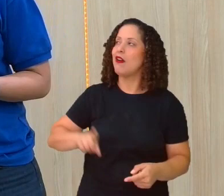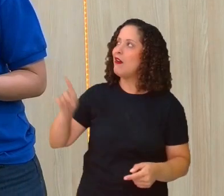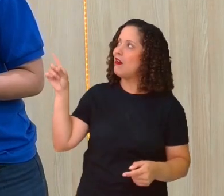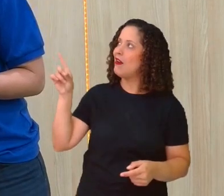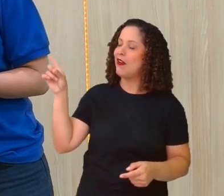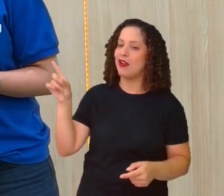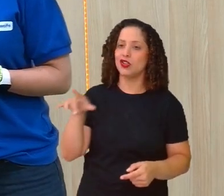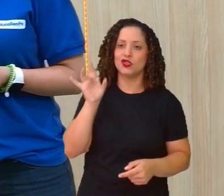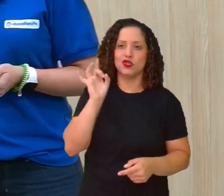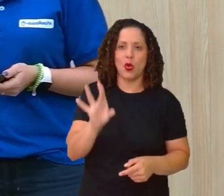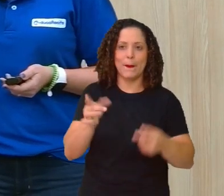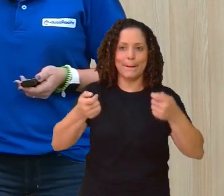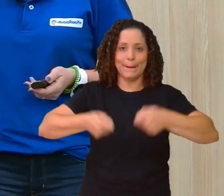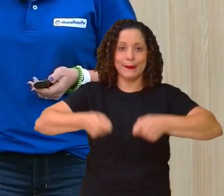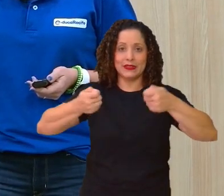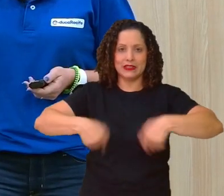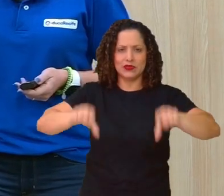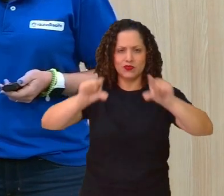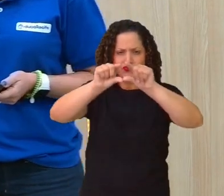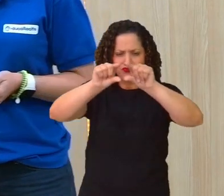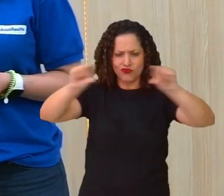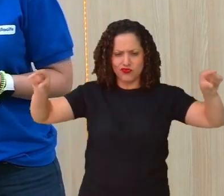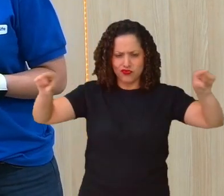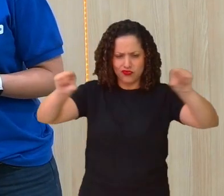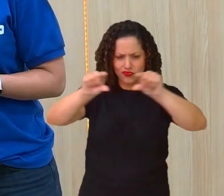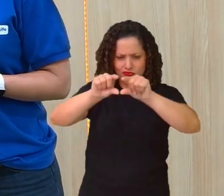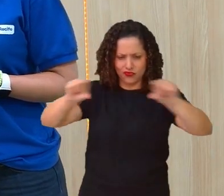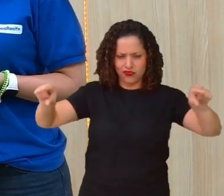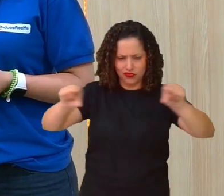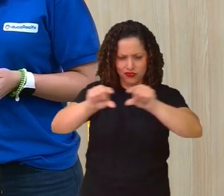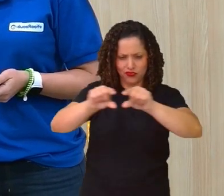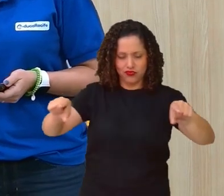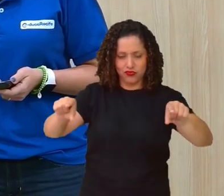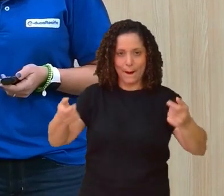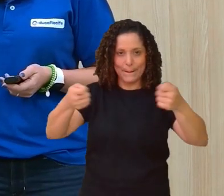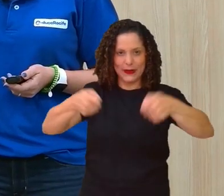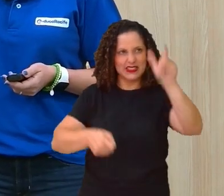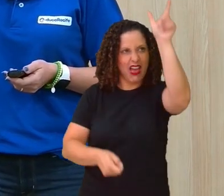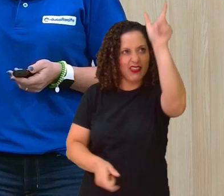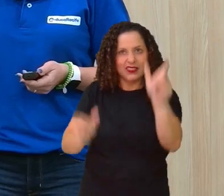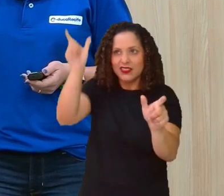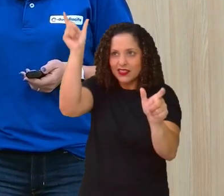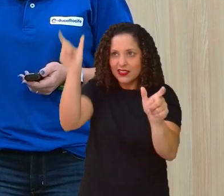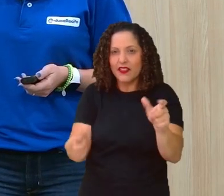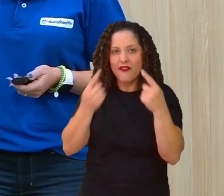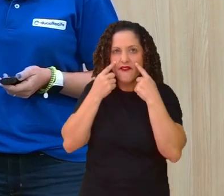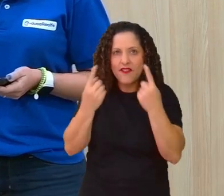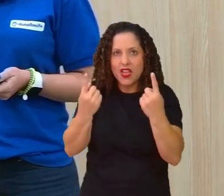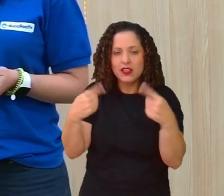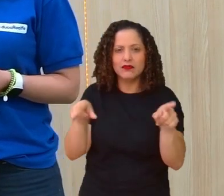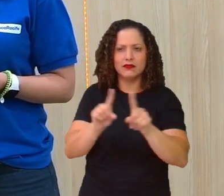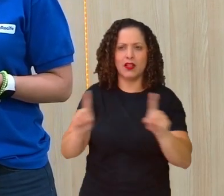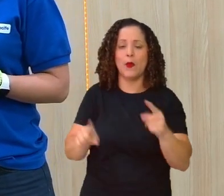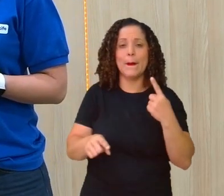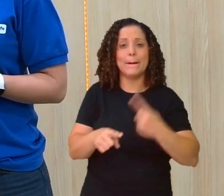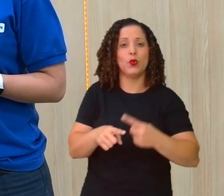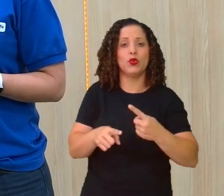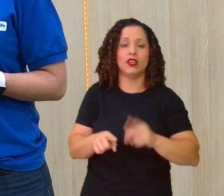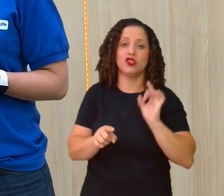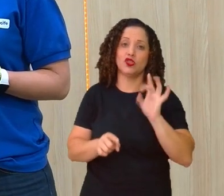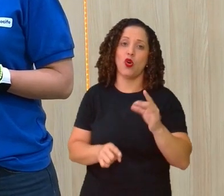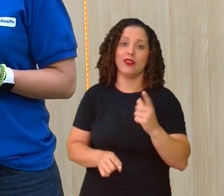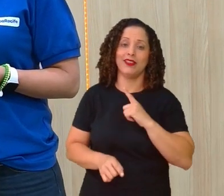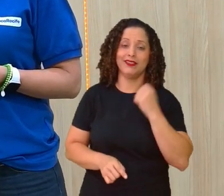a leitura na horizontal. Eu não preciso olhar linha e coluna, porque eu só tenho